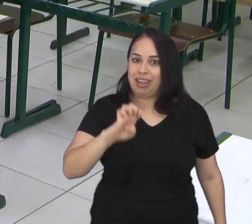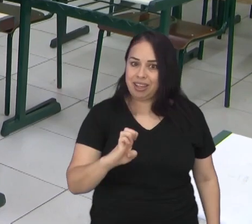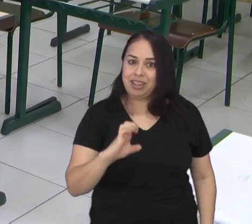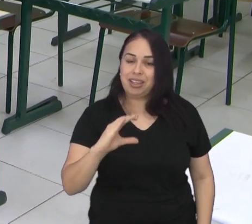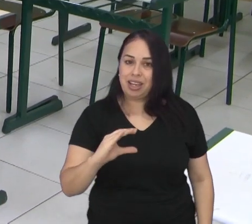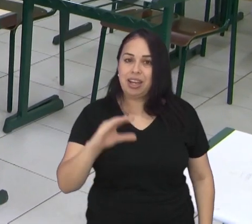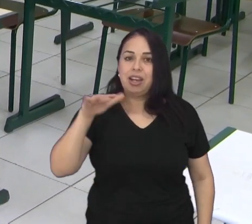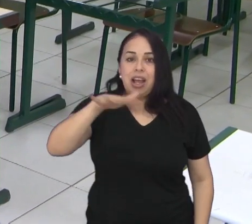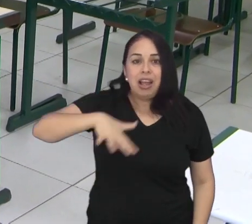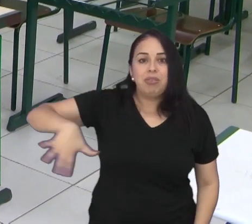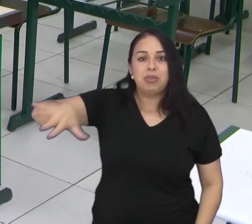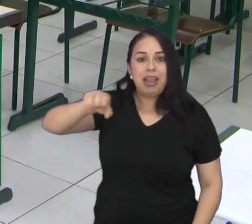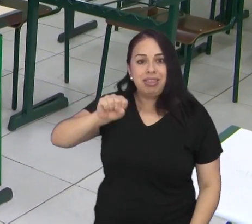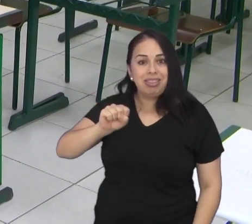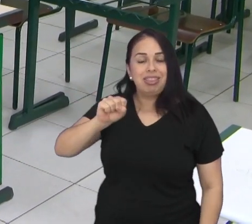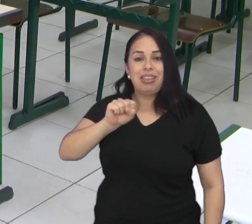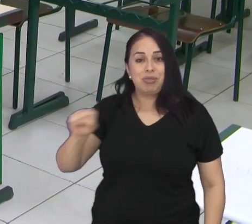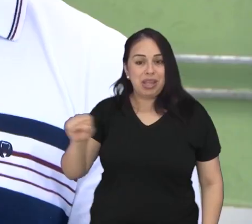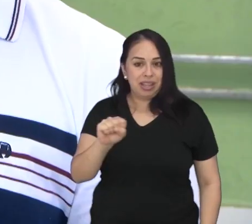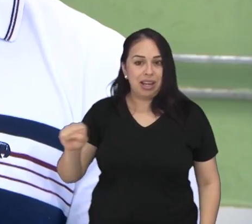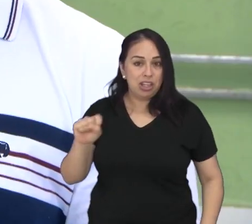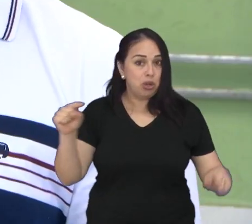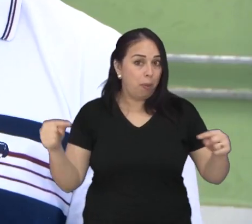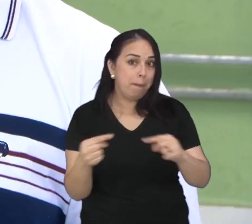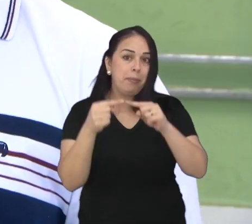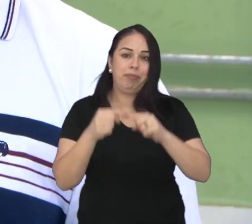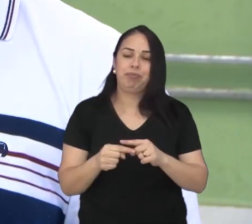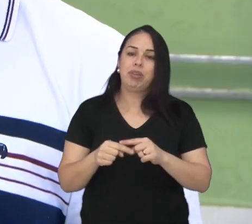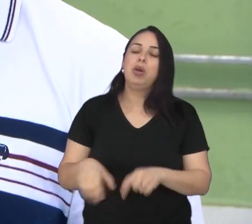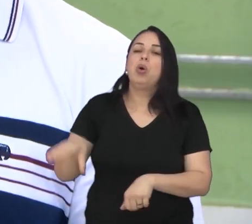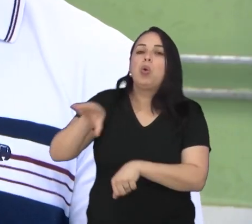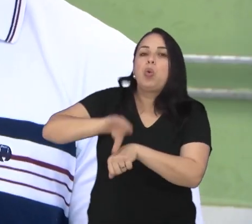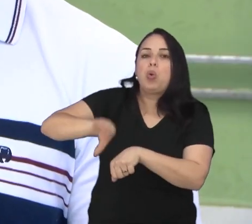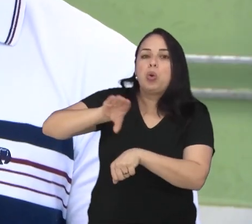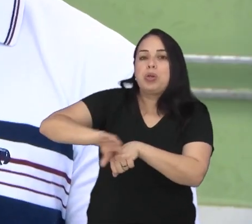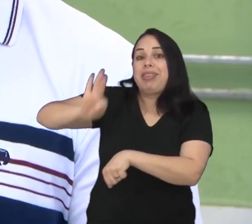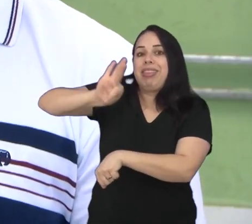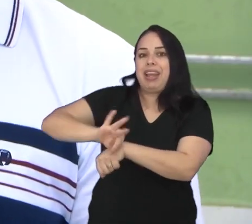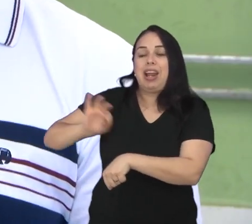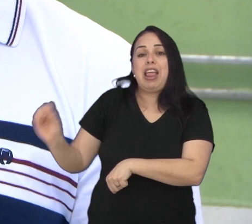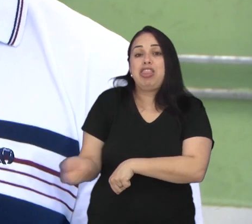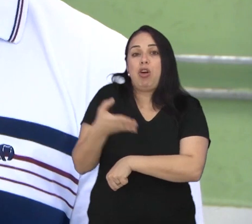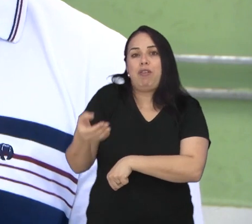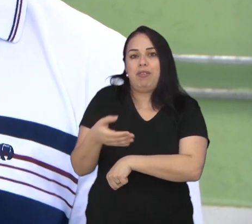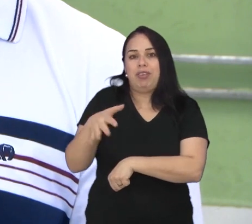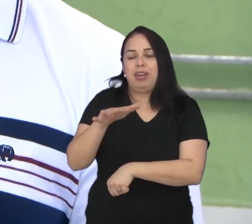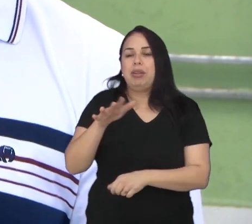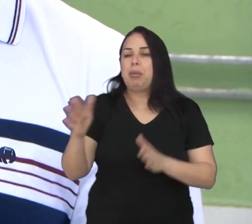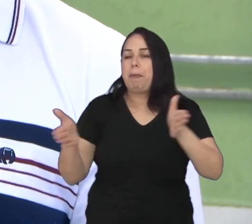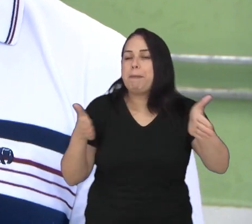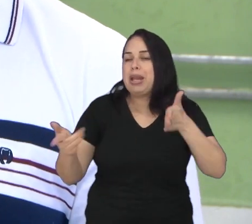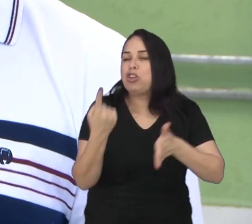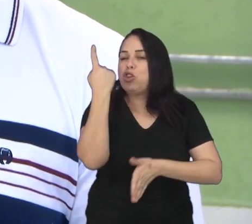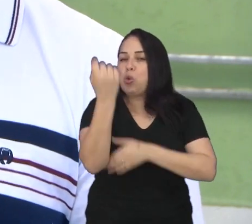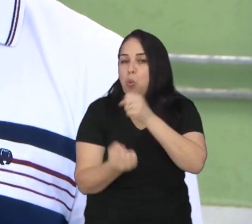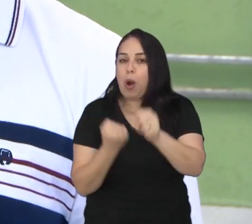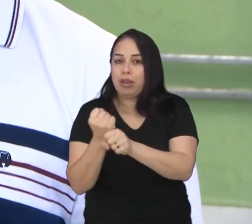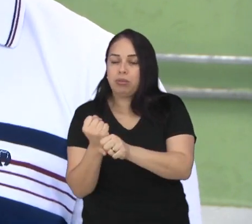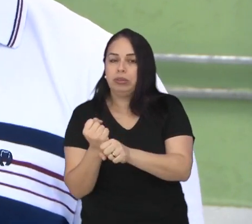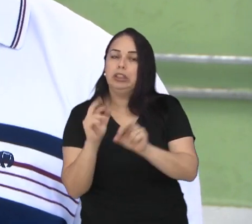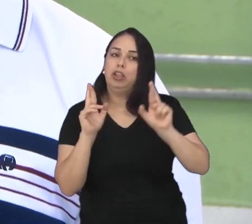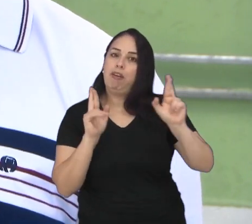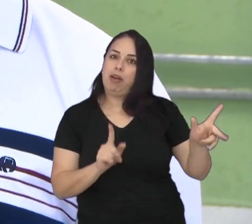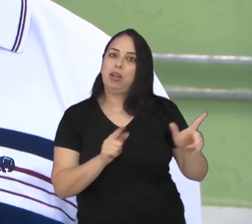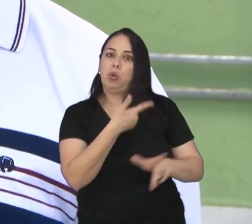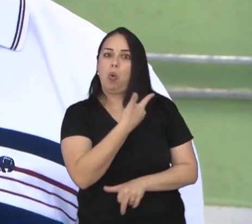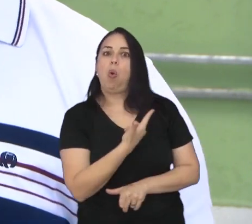José Vieira Macedo, no Jardim Satélite. E esse curso técnico em qualidade é um curso novo na nossa região, que é de um período de 1 ano, né?